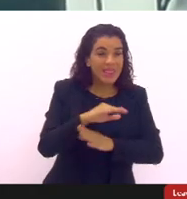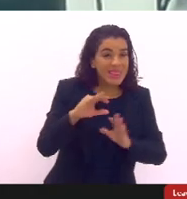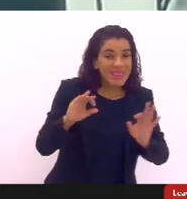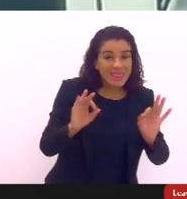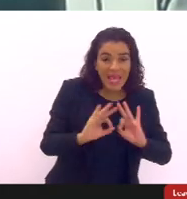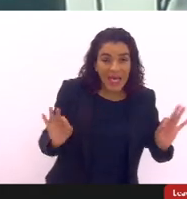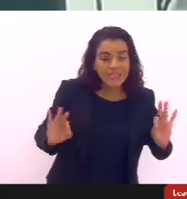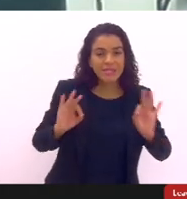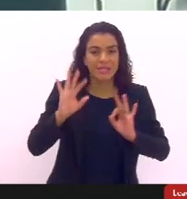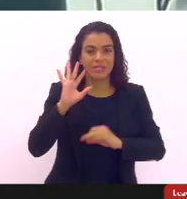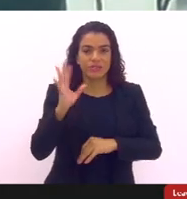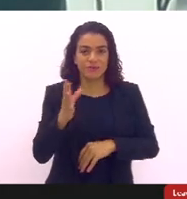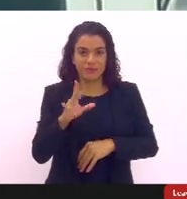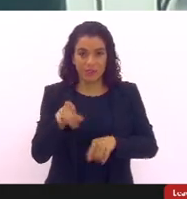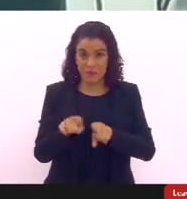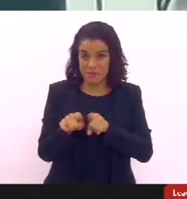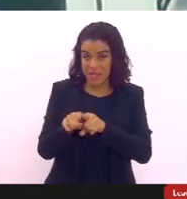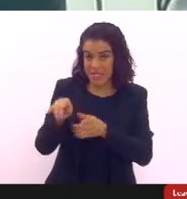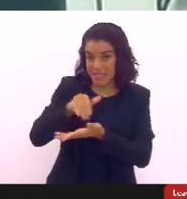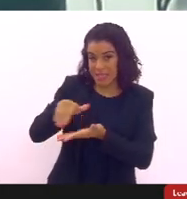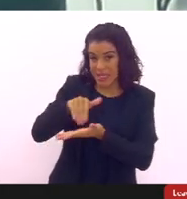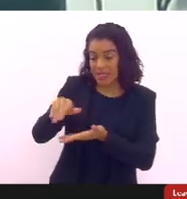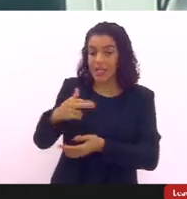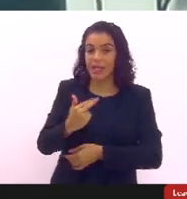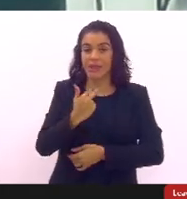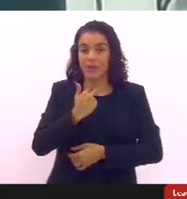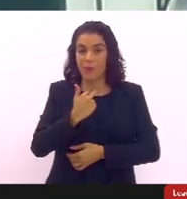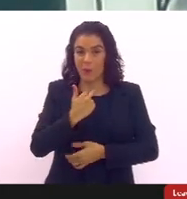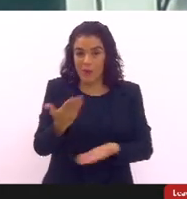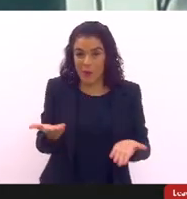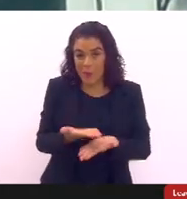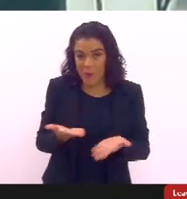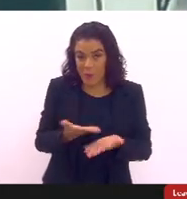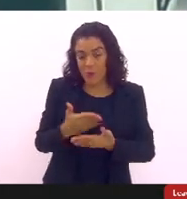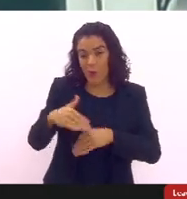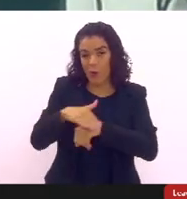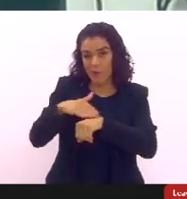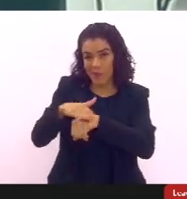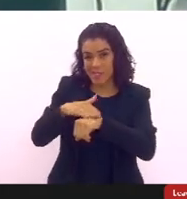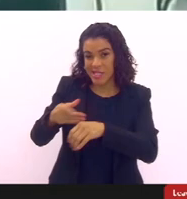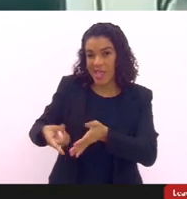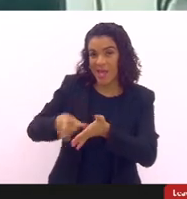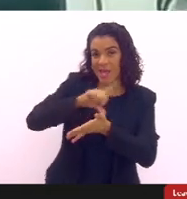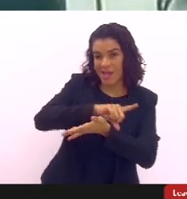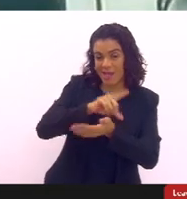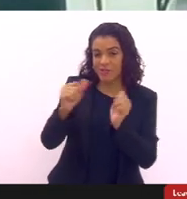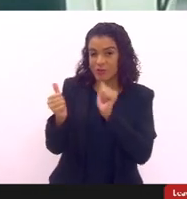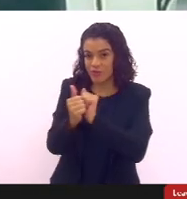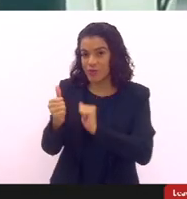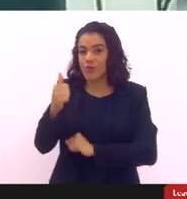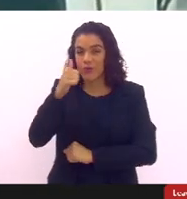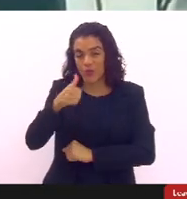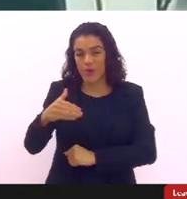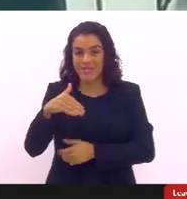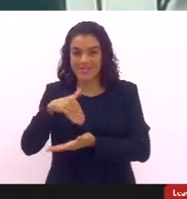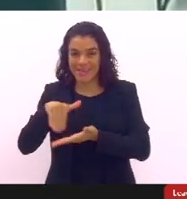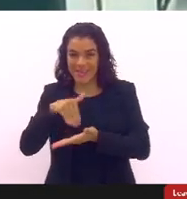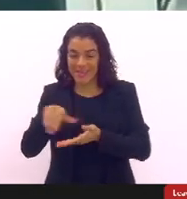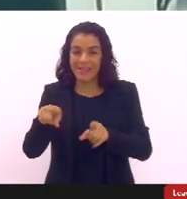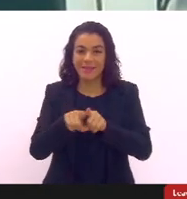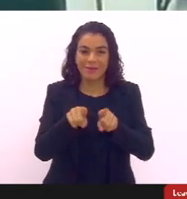trazer o compromisso da secretária, que está em outra agenda. Eu conversei com ela antes de fazer essa reunião, com ela e com o doutor Maurício, que é o